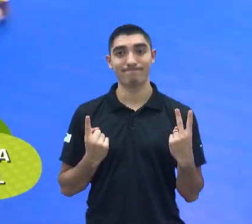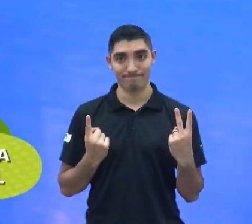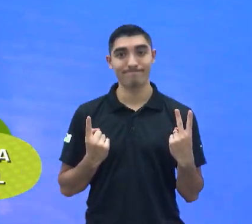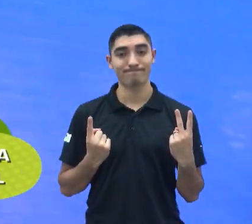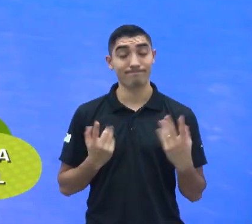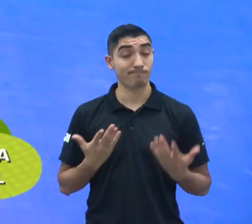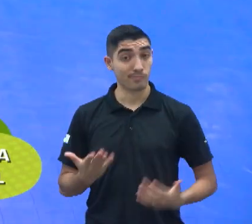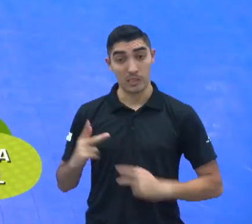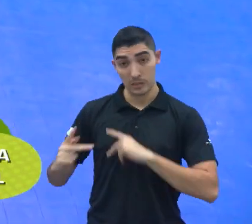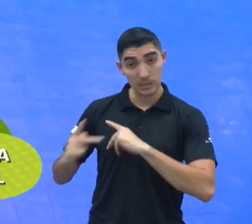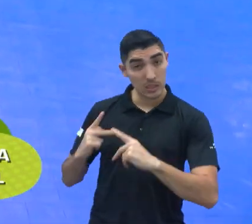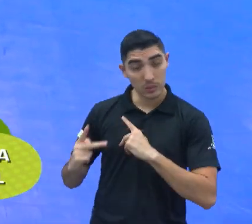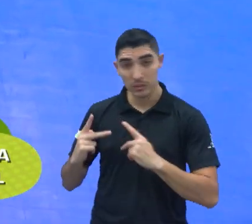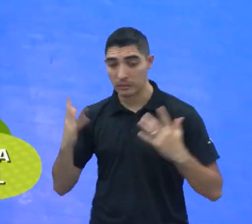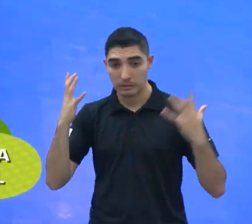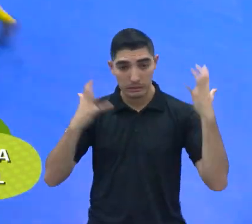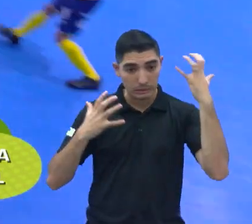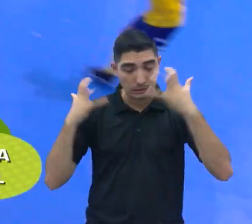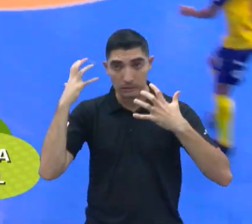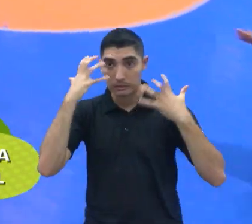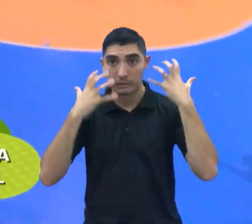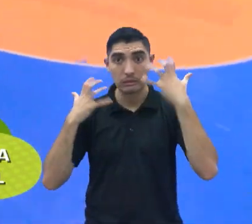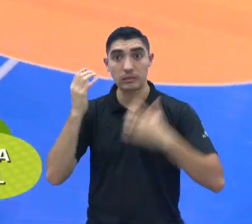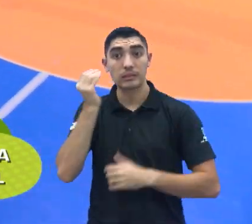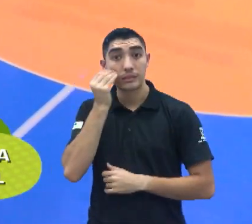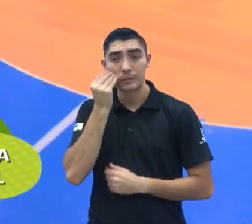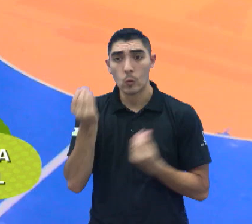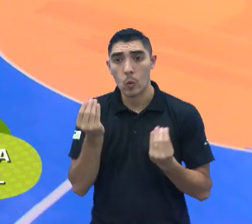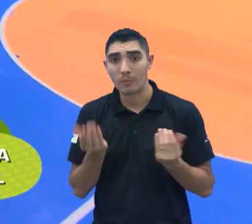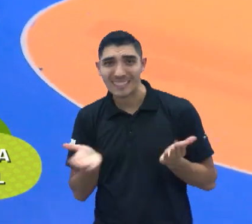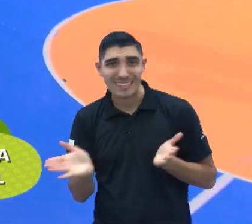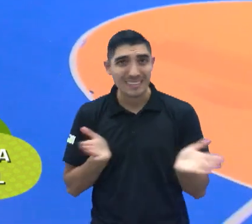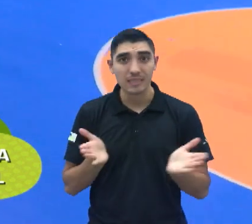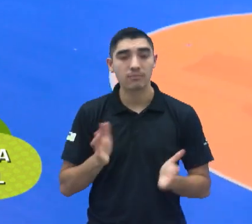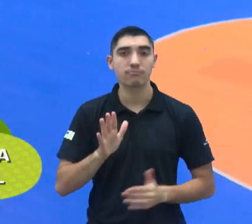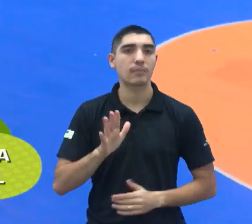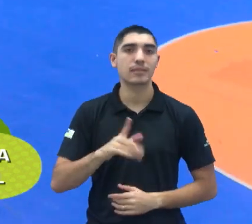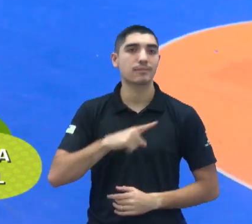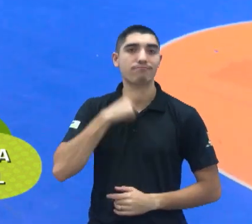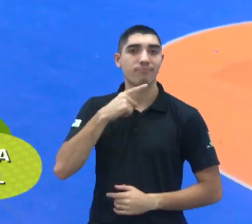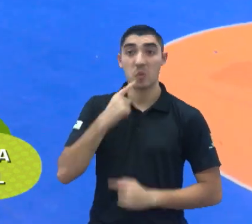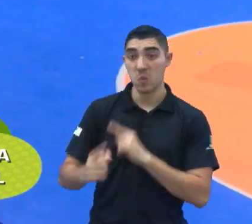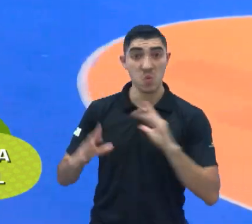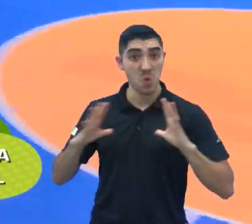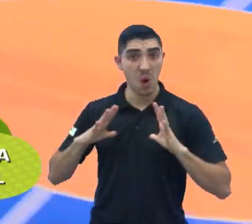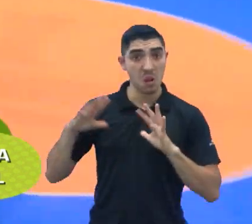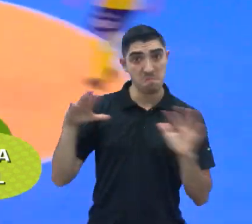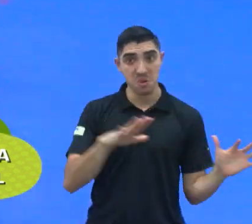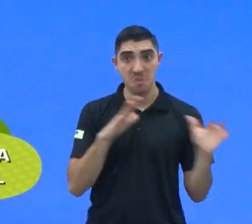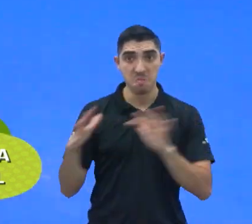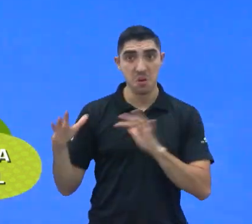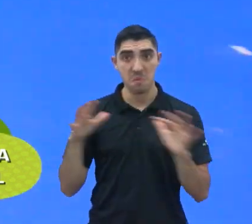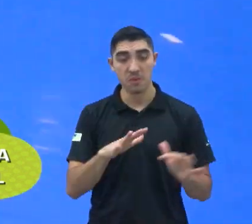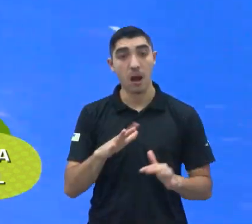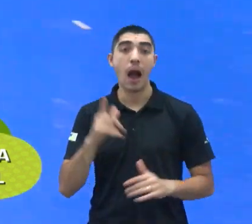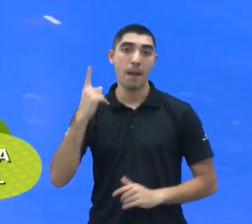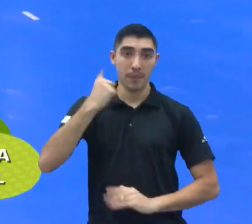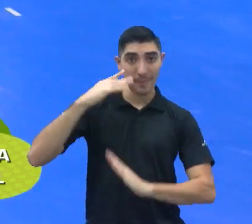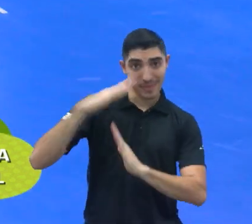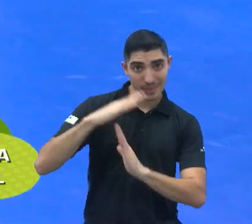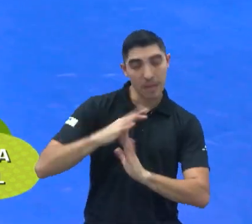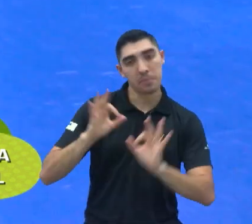Atordoado, o São José tentou reagir na reta final do primeiro tempo, mas parou em Danilo, que levou a vantagem parcial